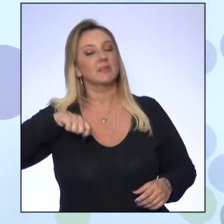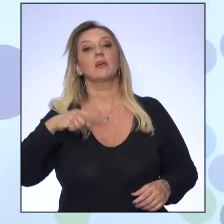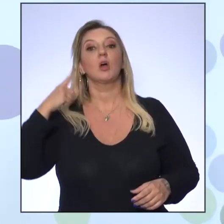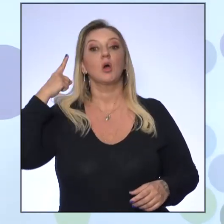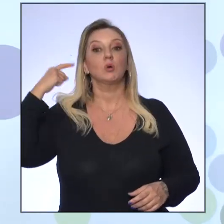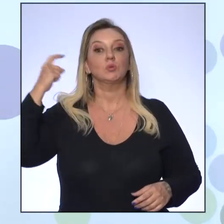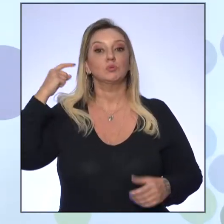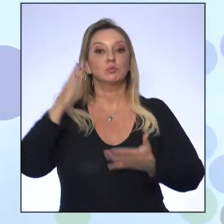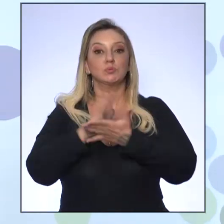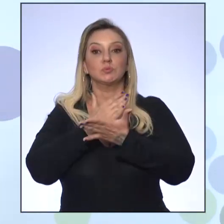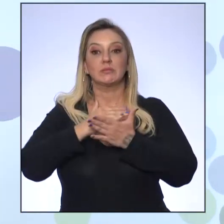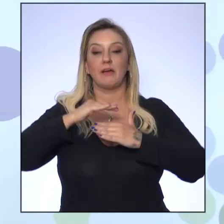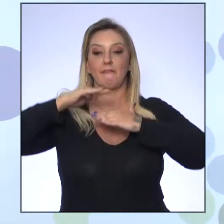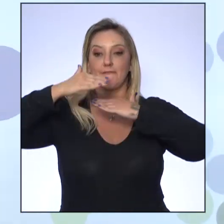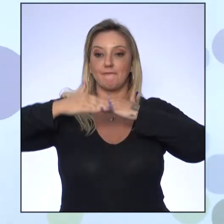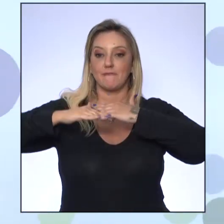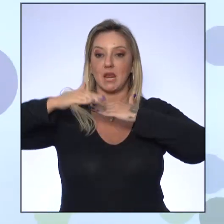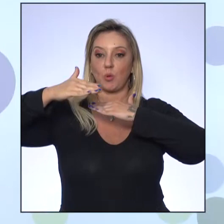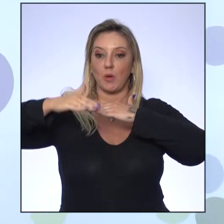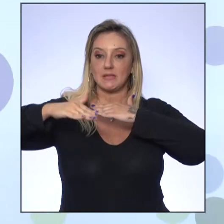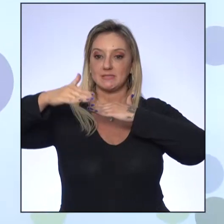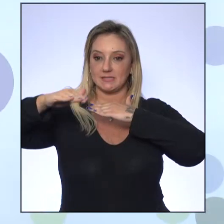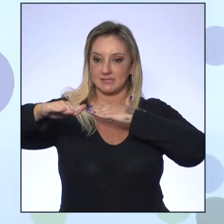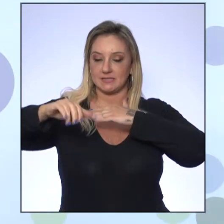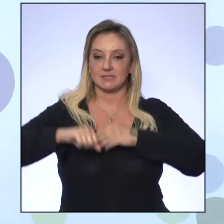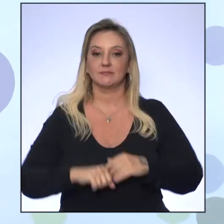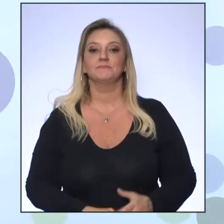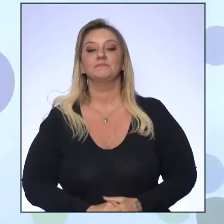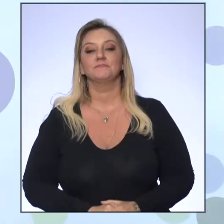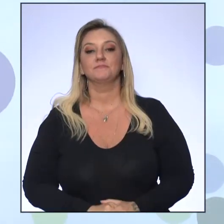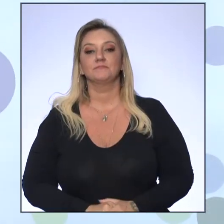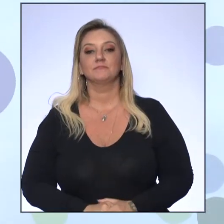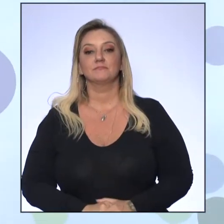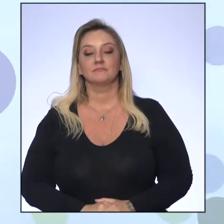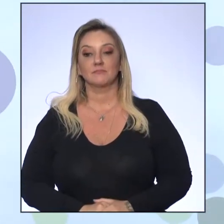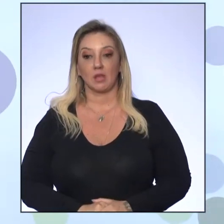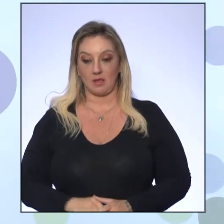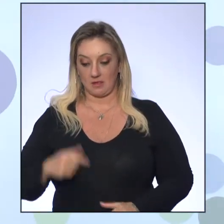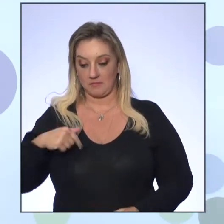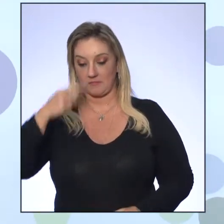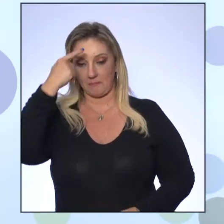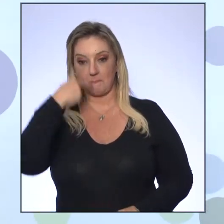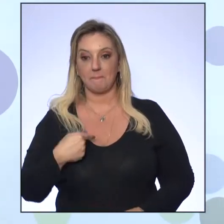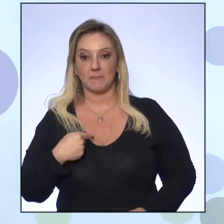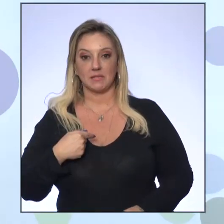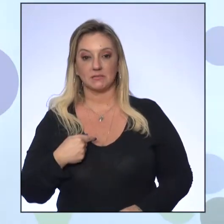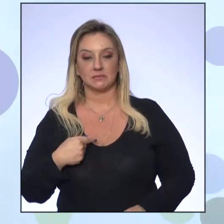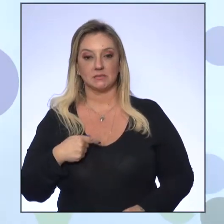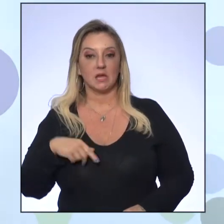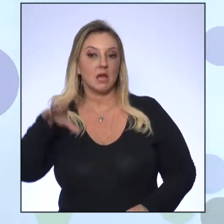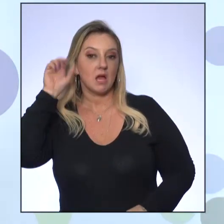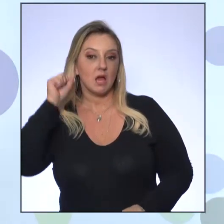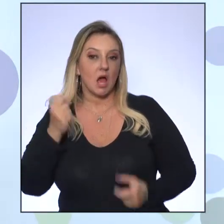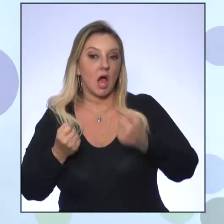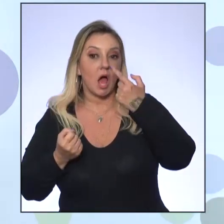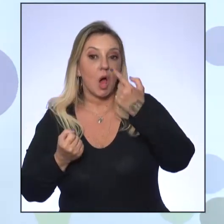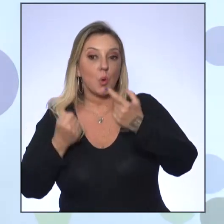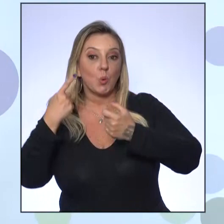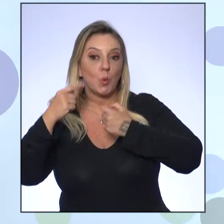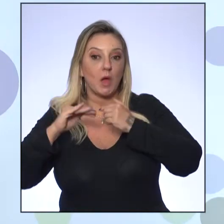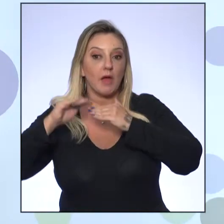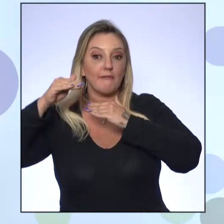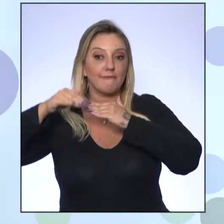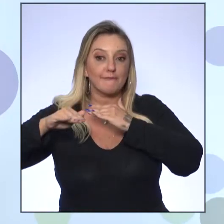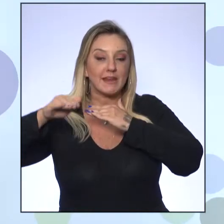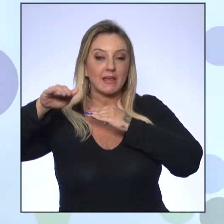eles são divididos em frequências. E, basicamente, o ser humano ele ouve algumas frequências. E eu